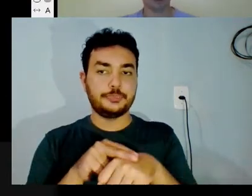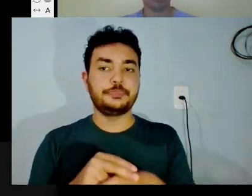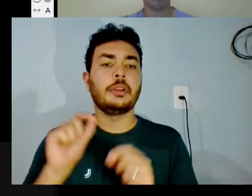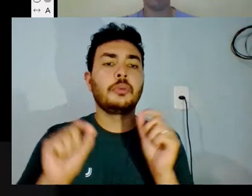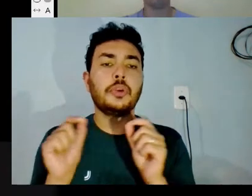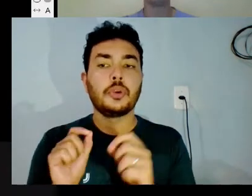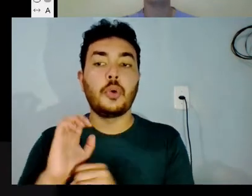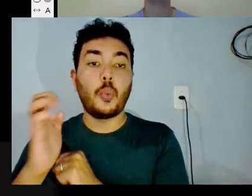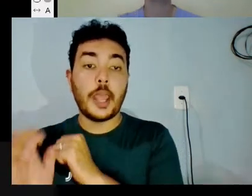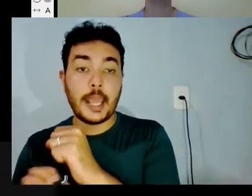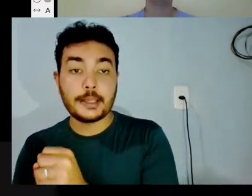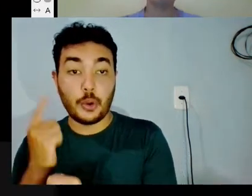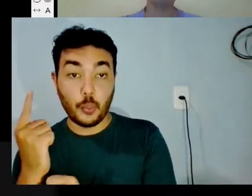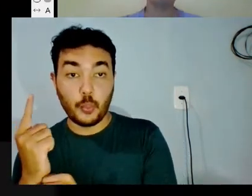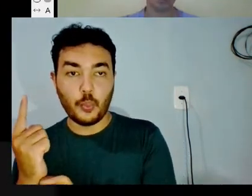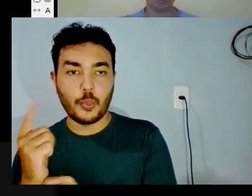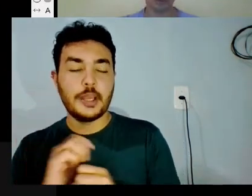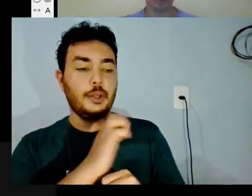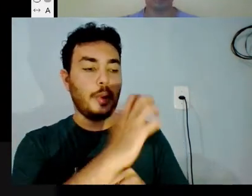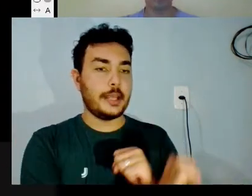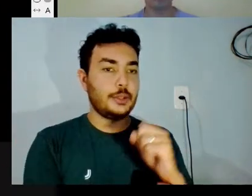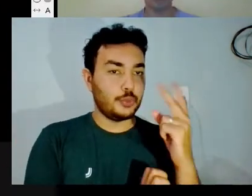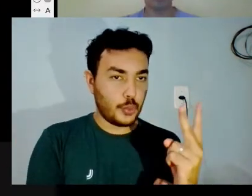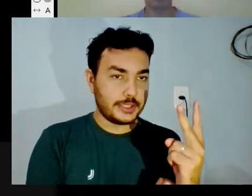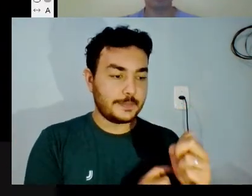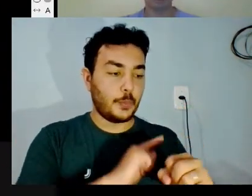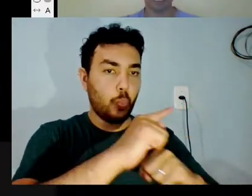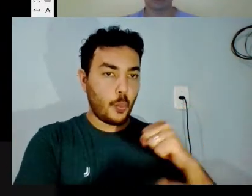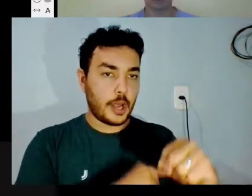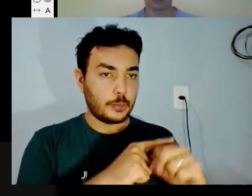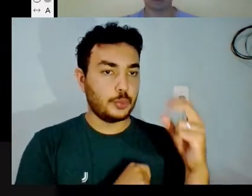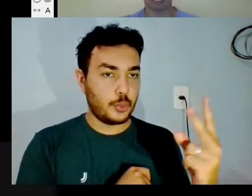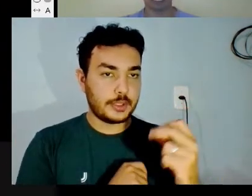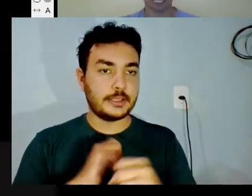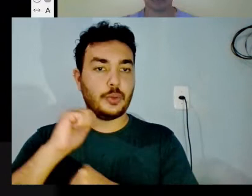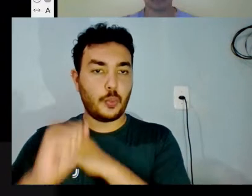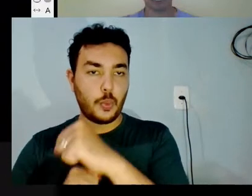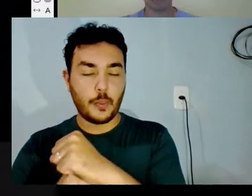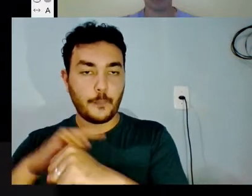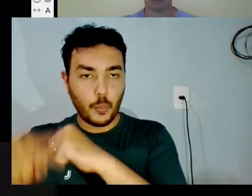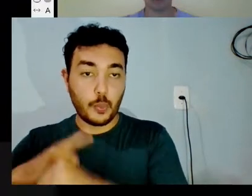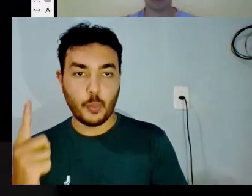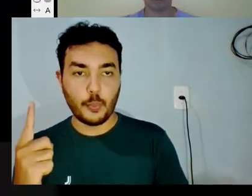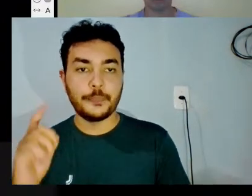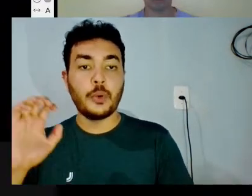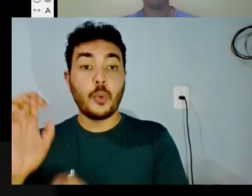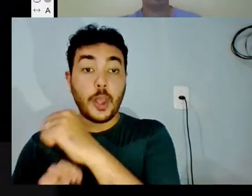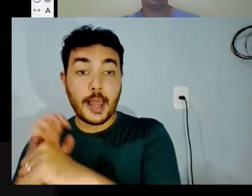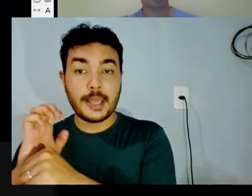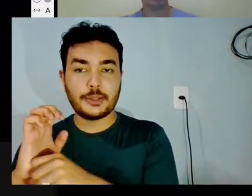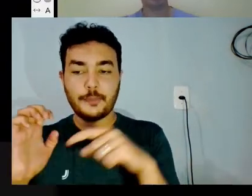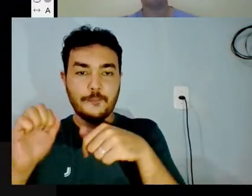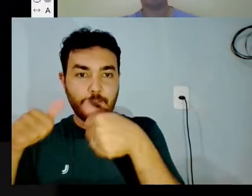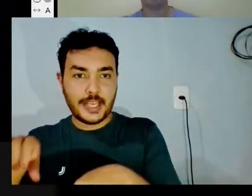átomo A, enquanto o elétron 2 ocupava o átomo B, mais associado a essa outra parte, até aqui foi o que a gente viu na última equação,